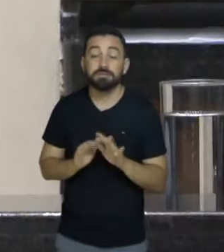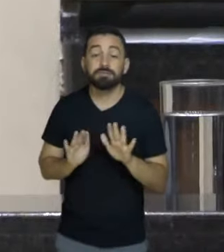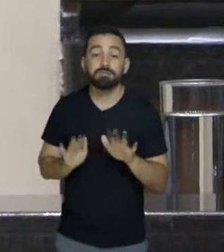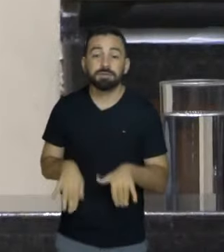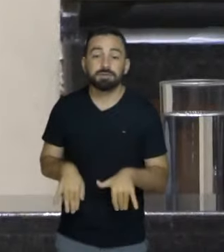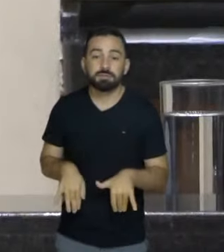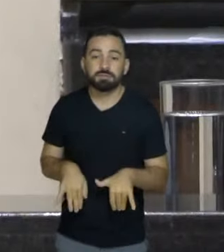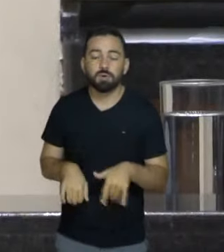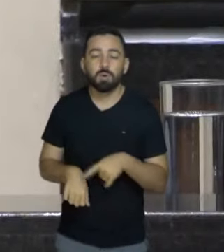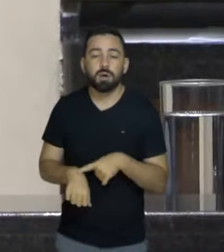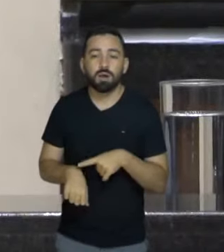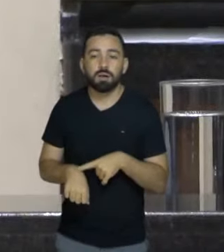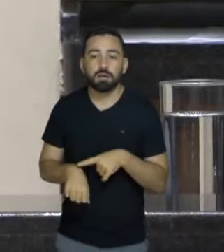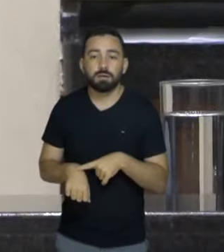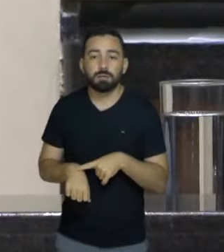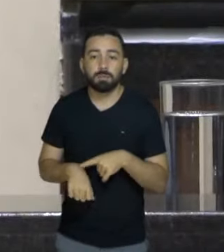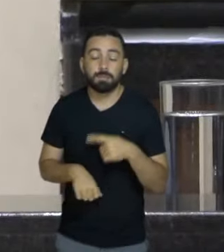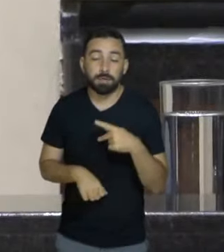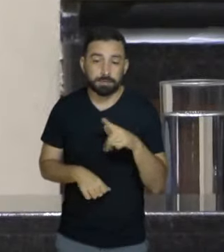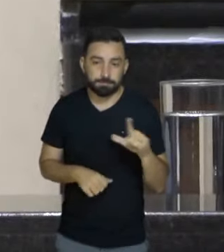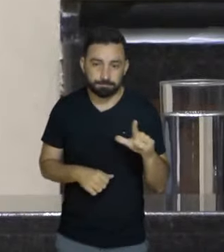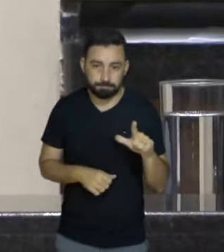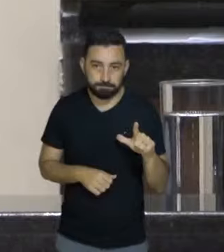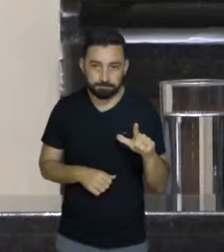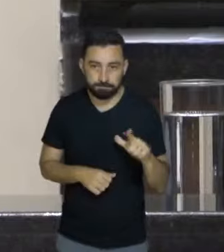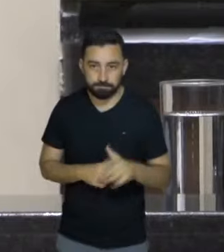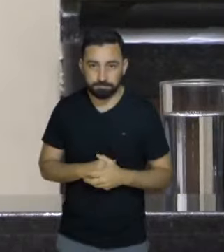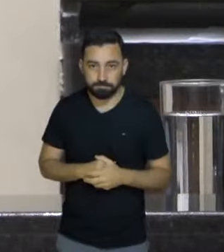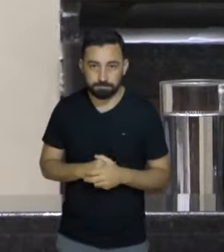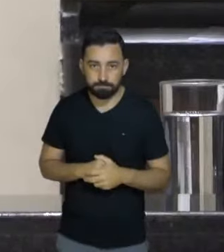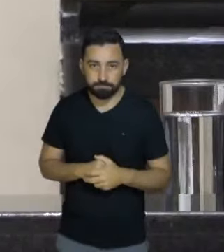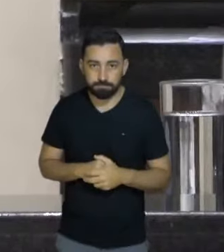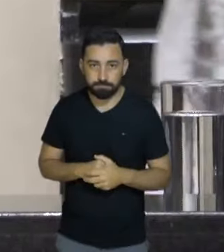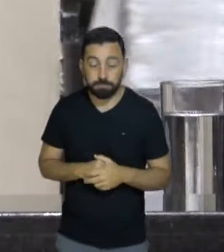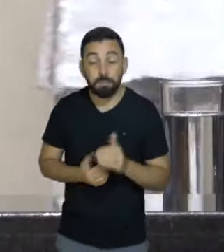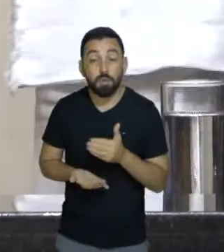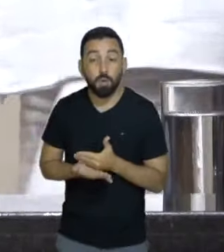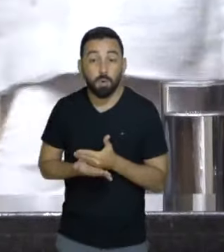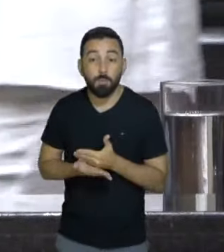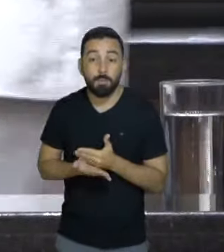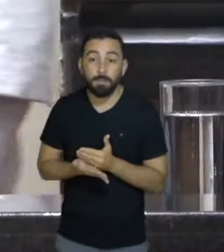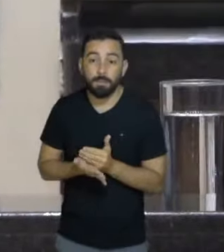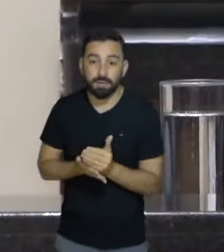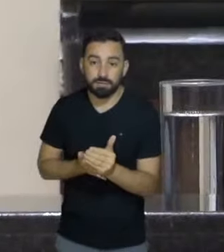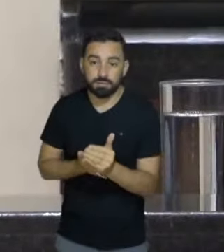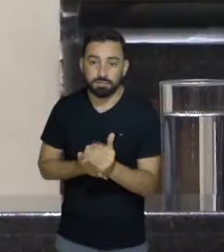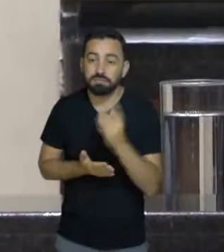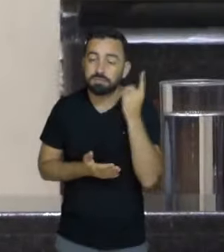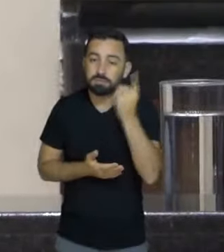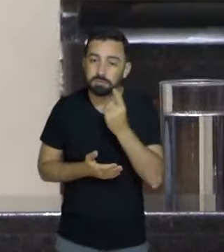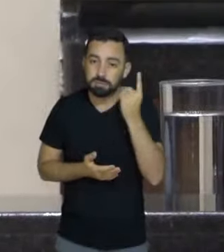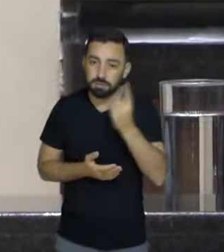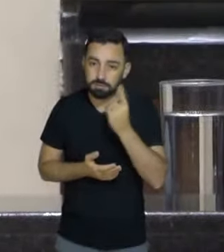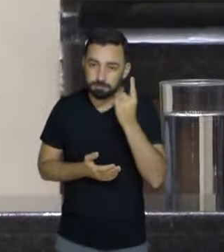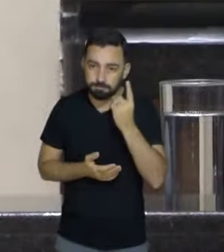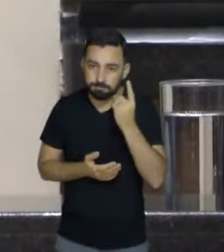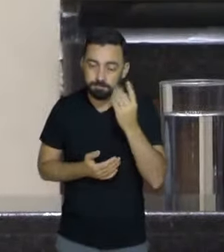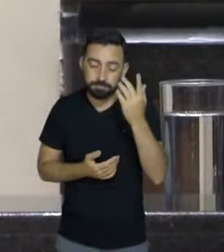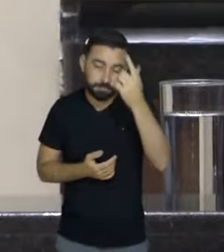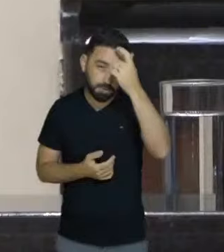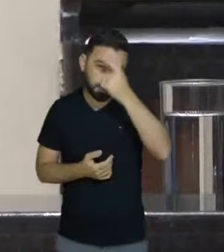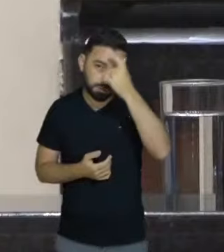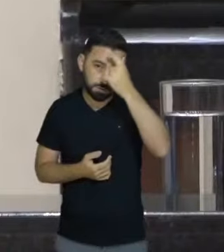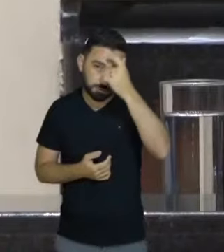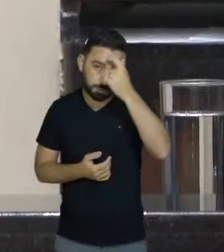o horário pertence ao PL. E, inicialmente, deputado Maurício Scudelar, que fará uso